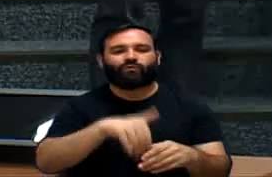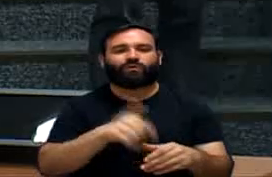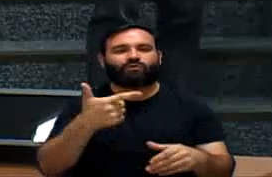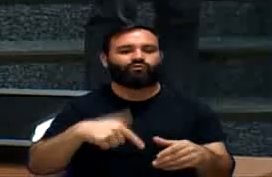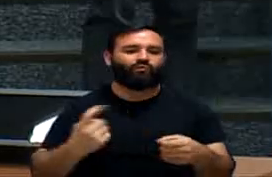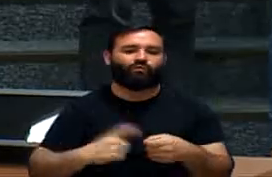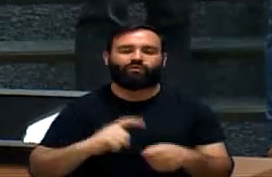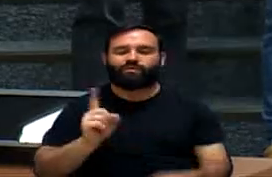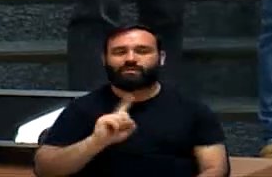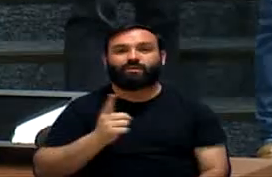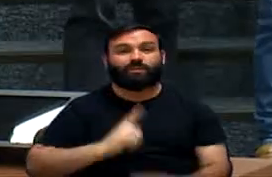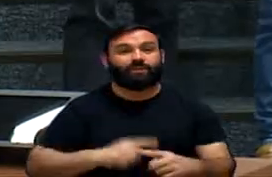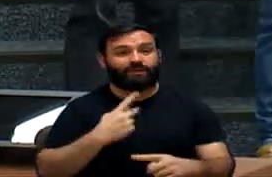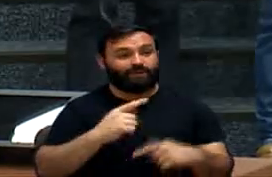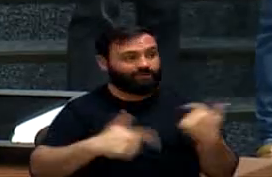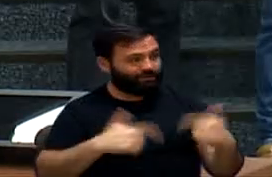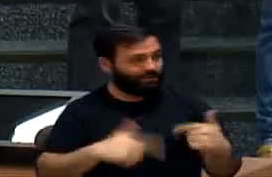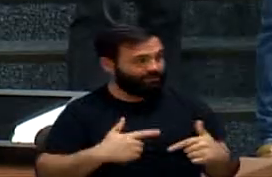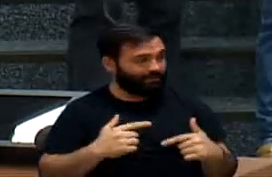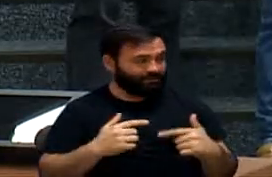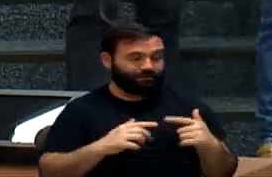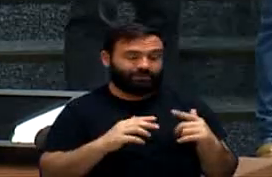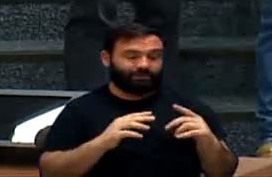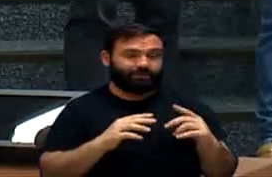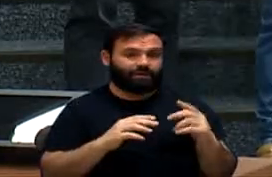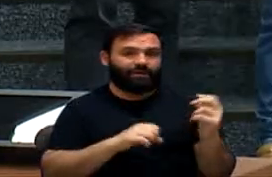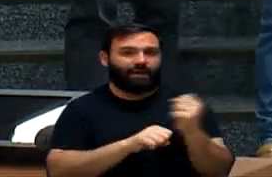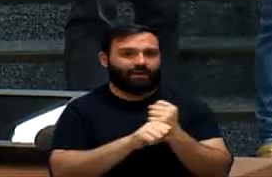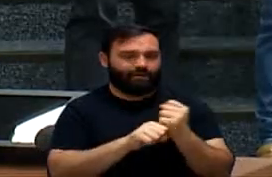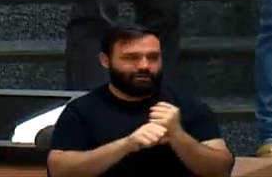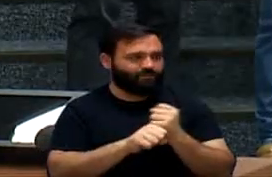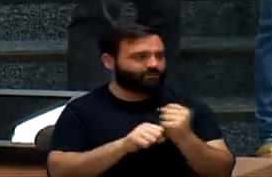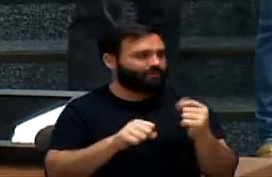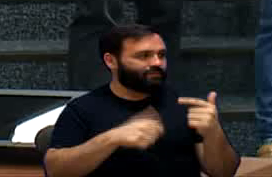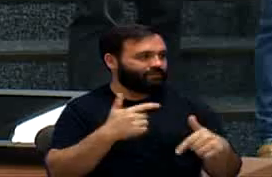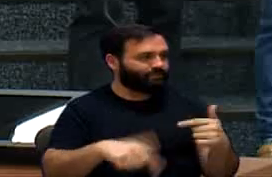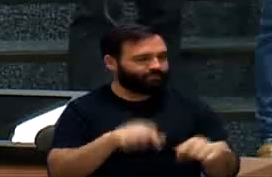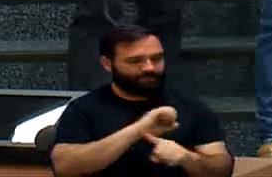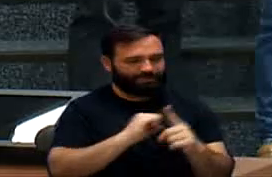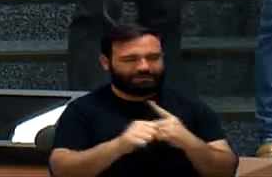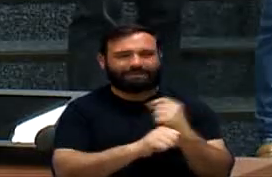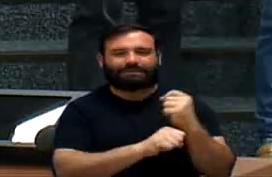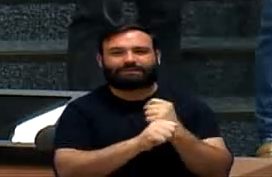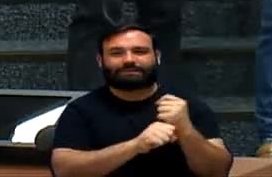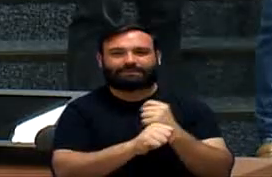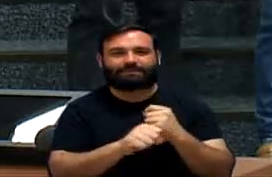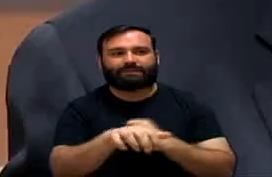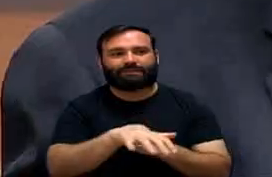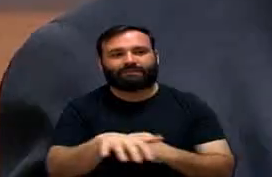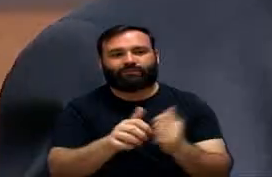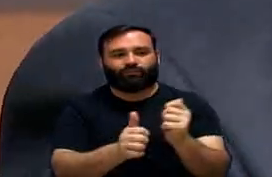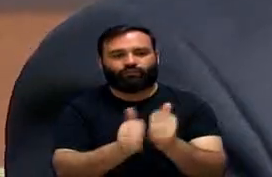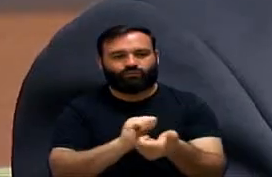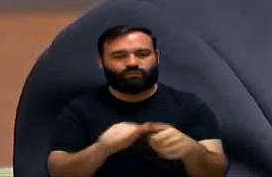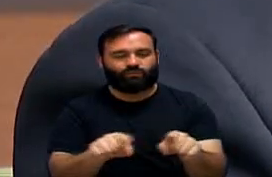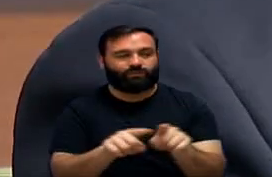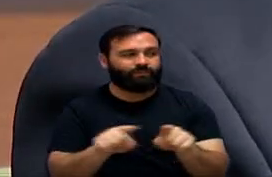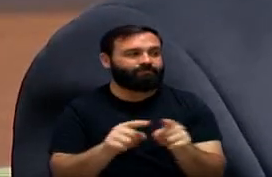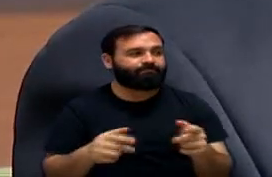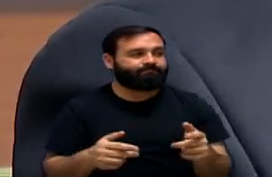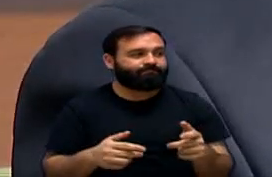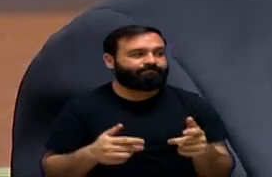vossa excelência tem um trabalho não é de hoje é um trabalho que velen vem fazendo social há muito tempo na área de futebol também